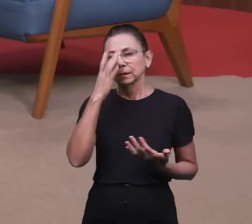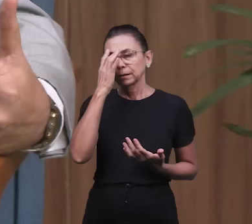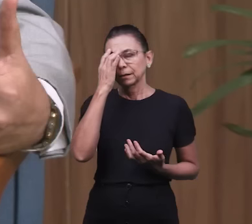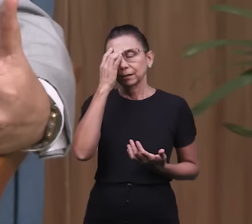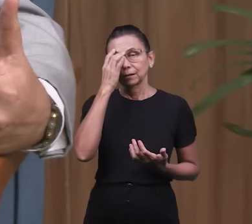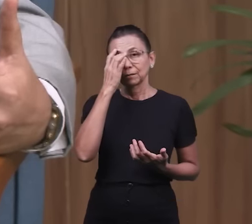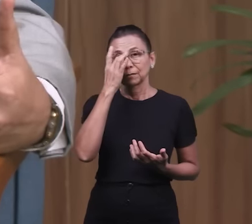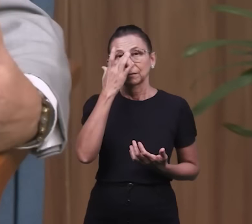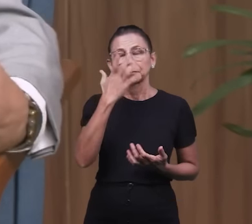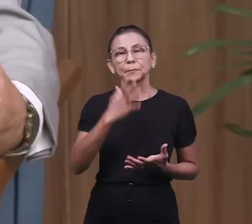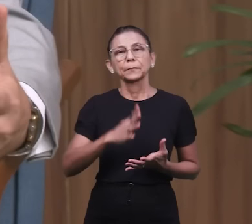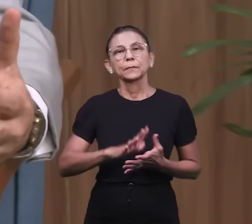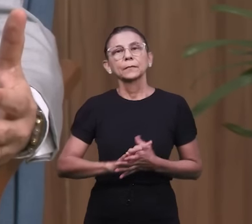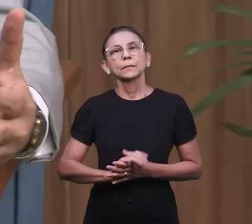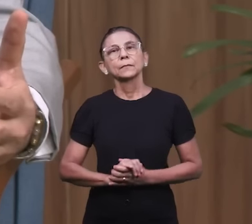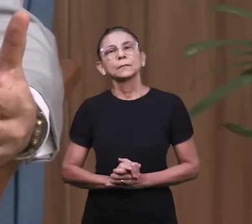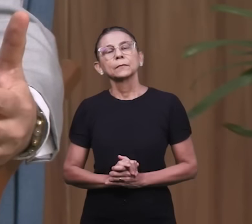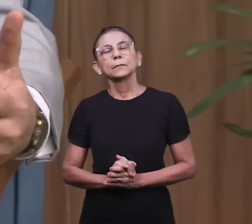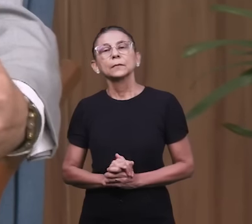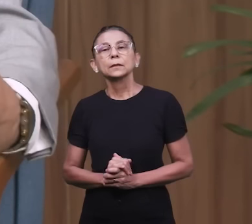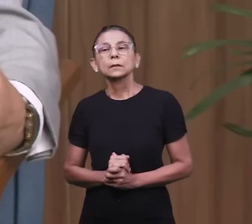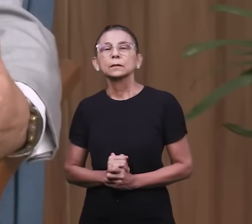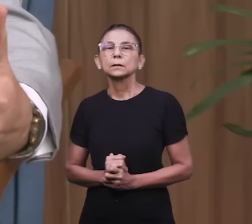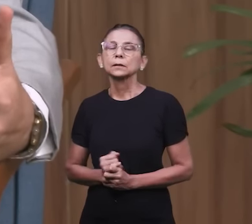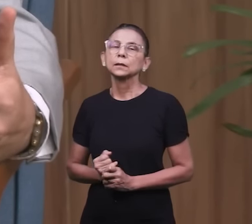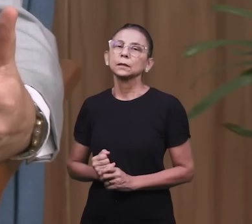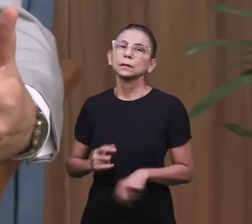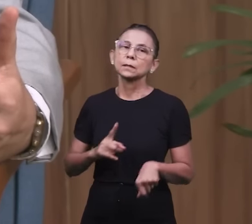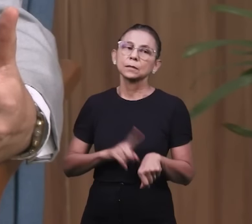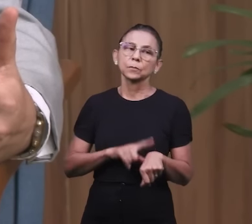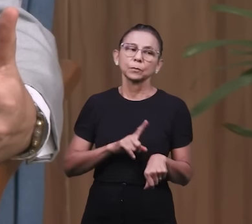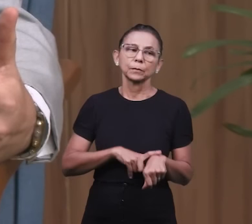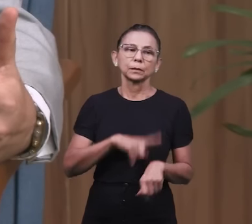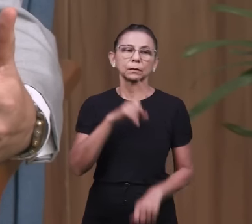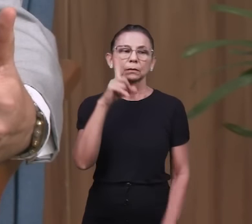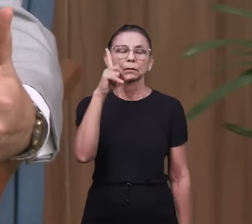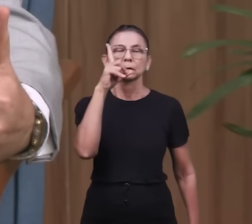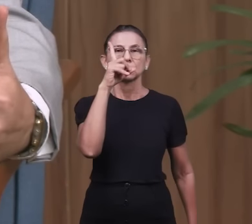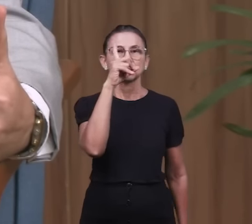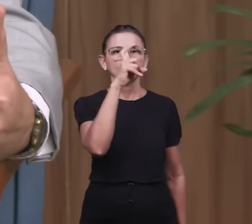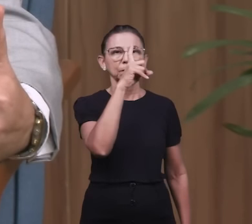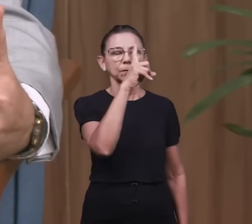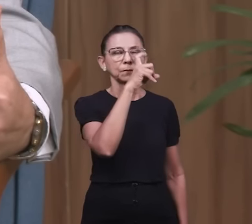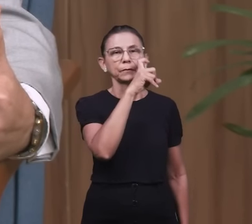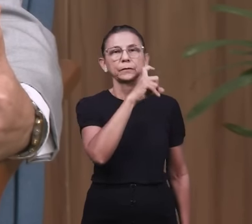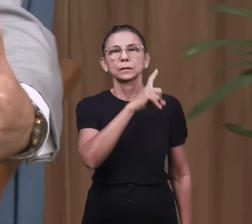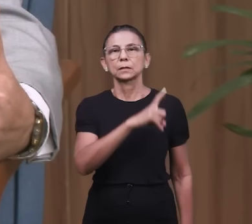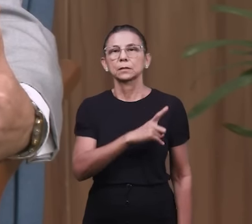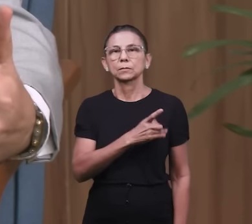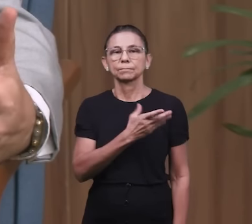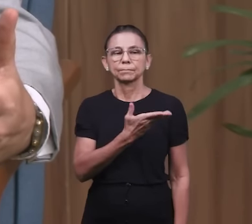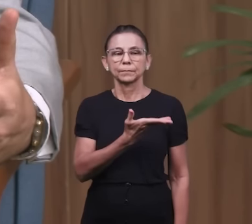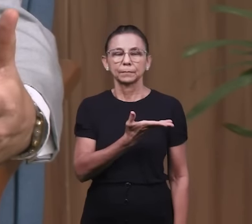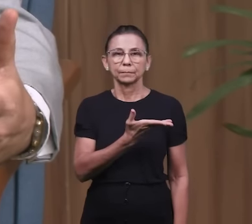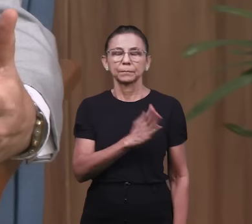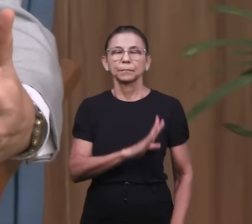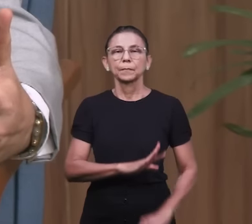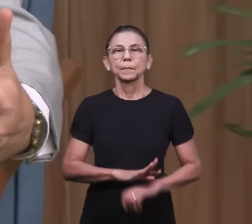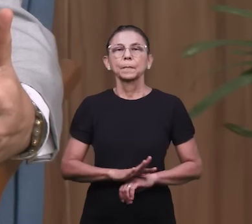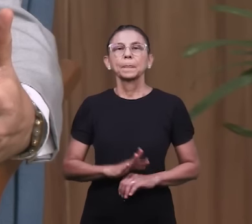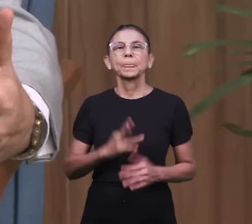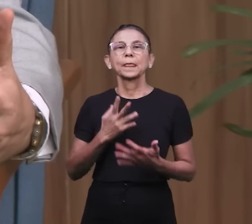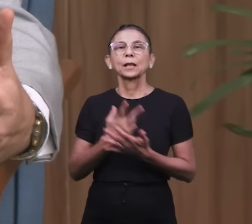situação difícil estava chegando no seu Limiar então a Páscoa